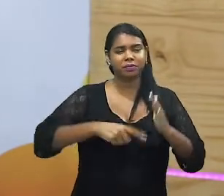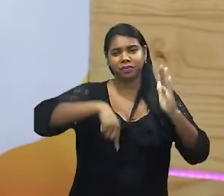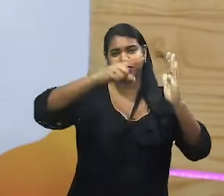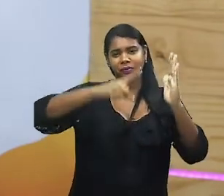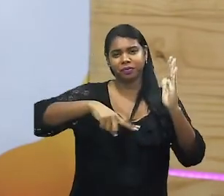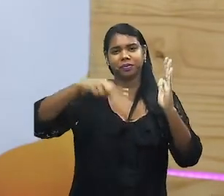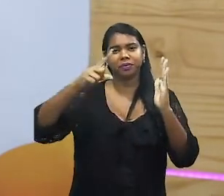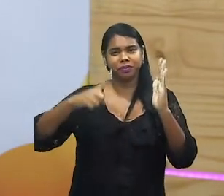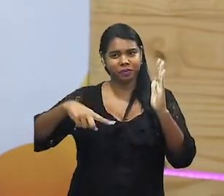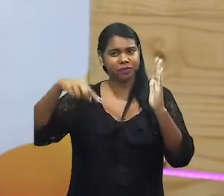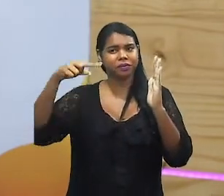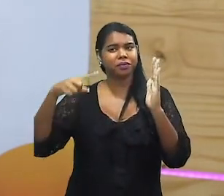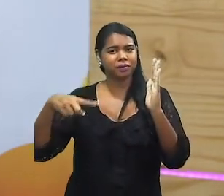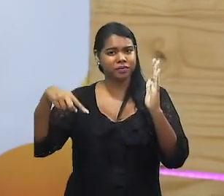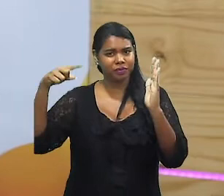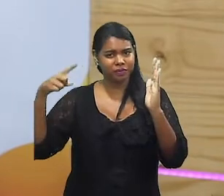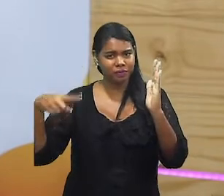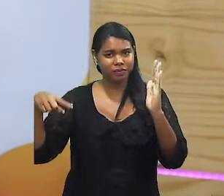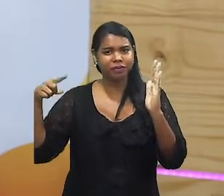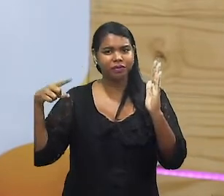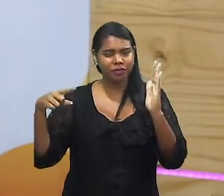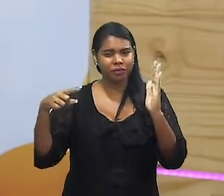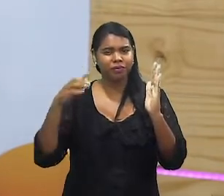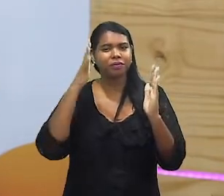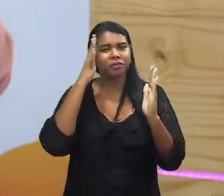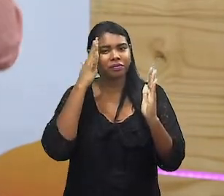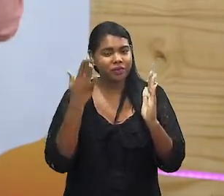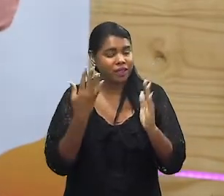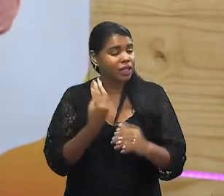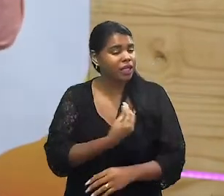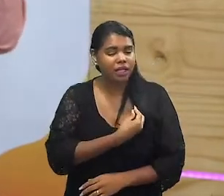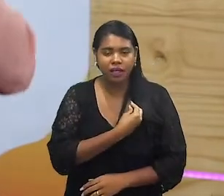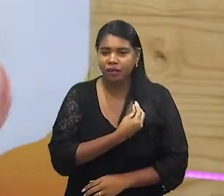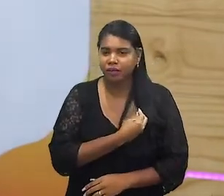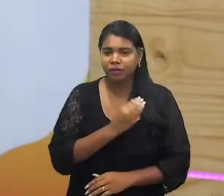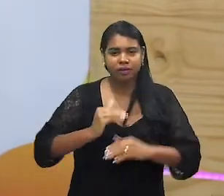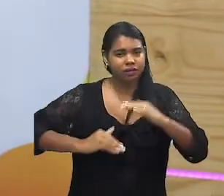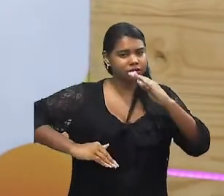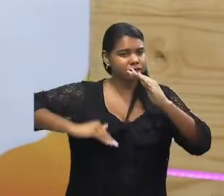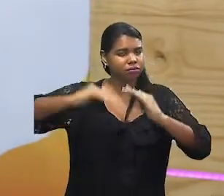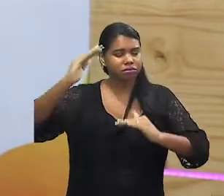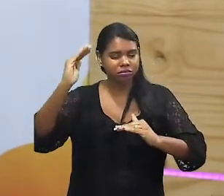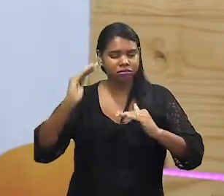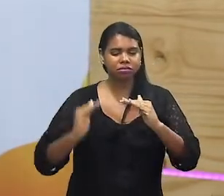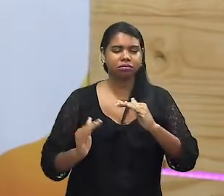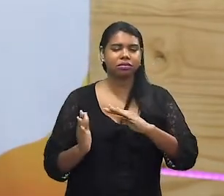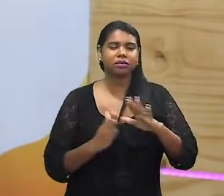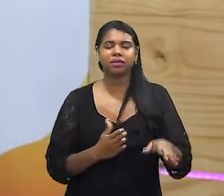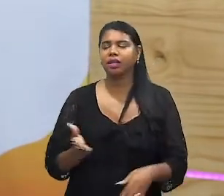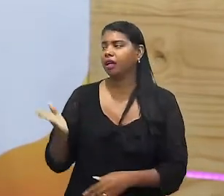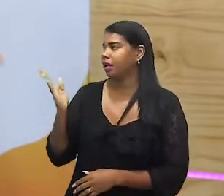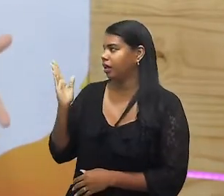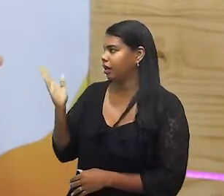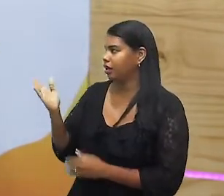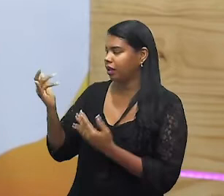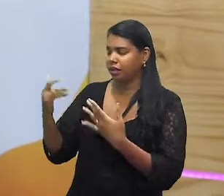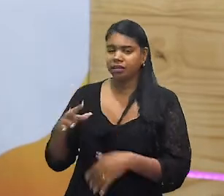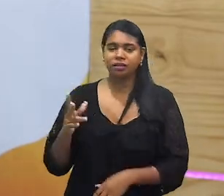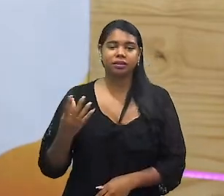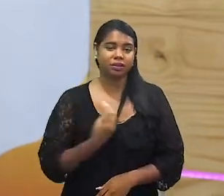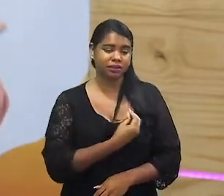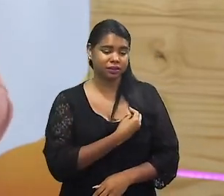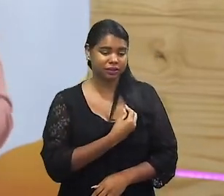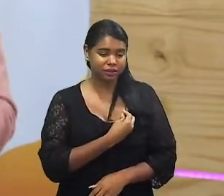Uma senoide, que é justamente como se fosse um gráfico com ondas. A vida são os altos e baixos. Eu tinha um amigo no ensino médio que dizia: a vida é